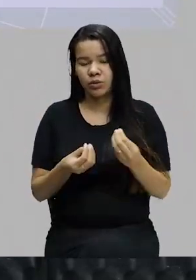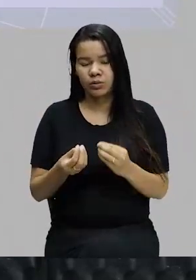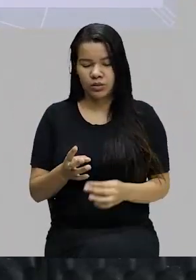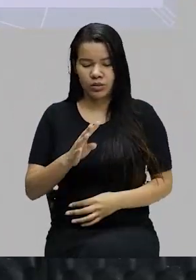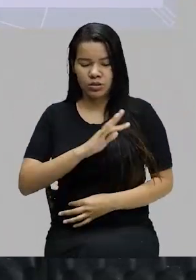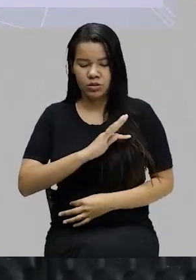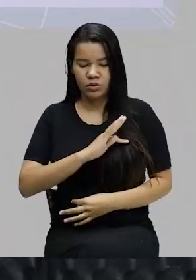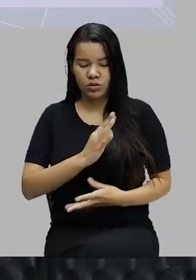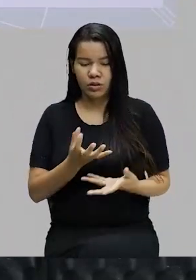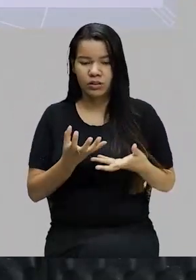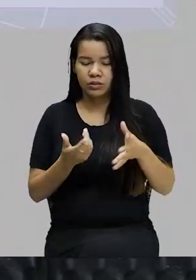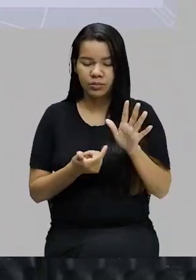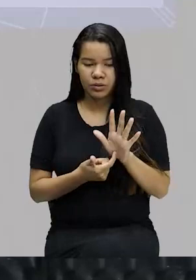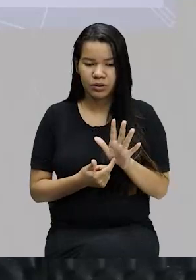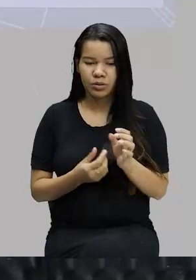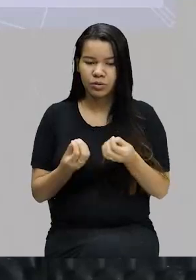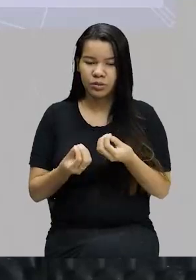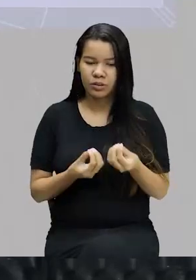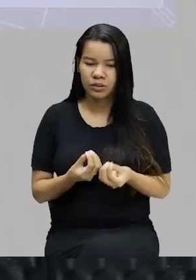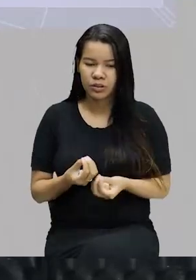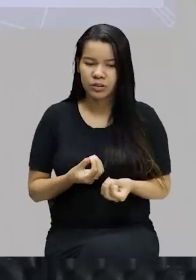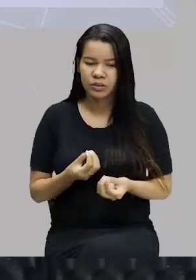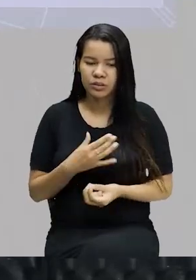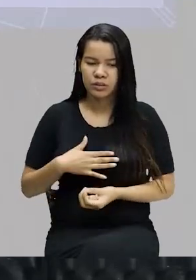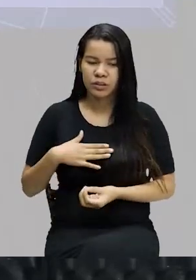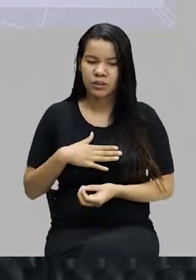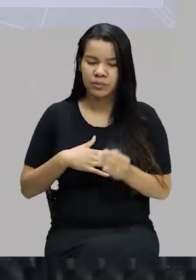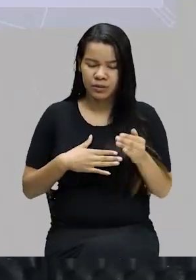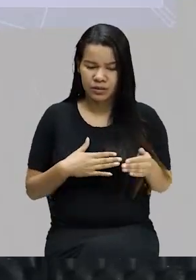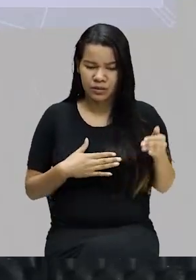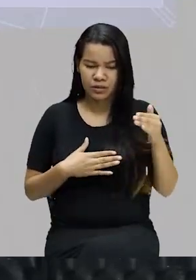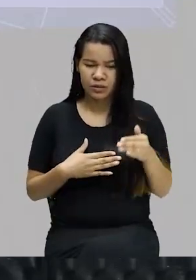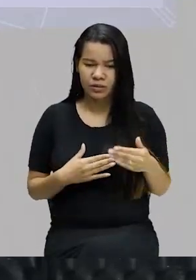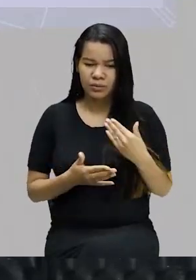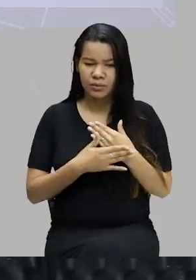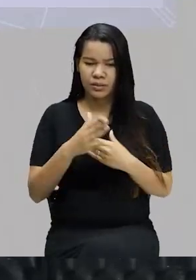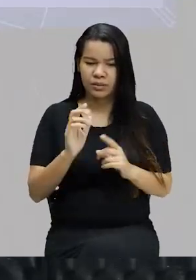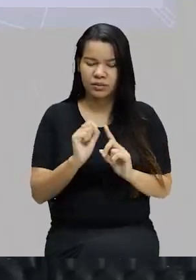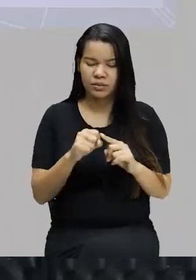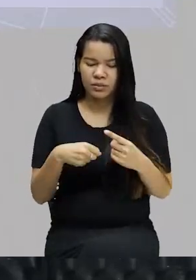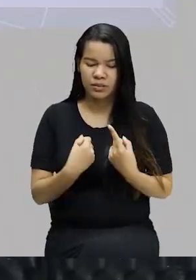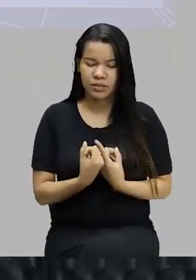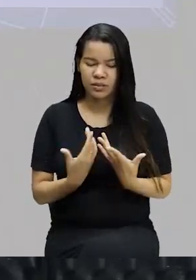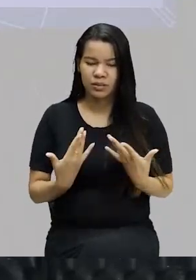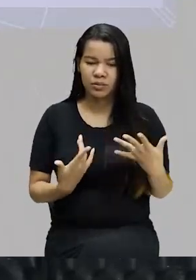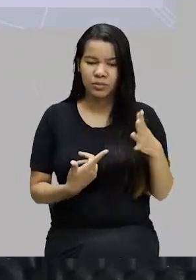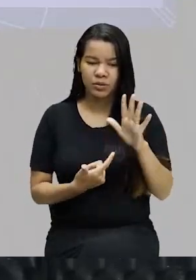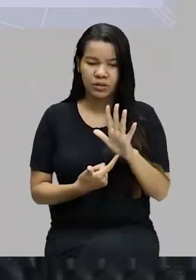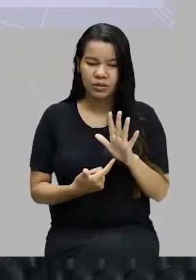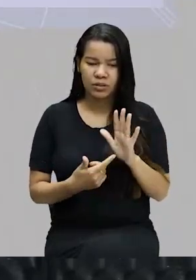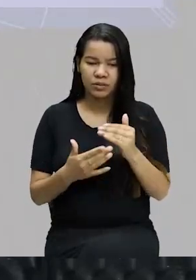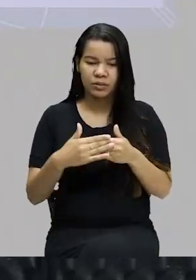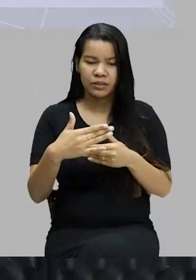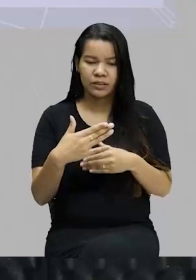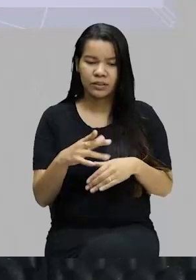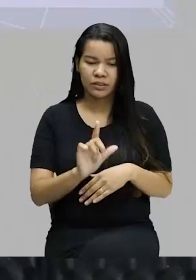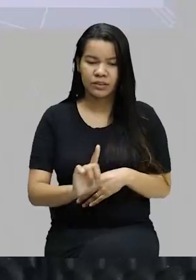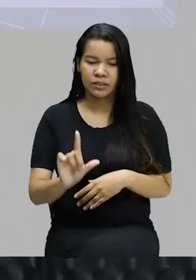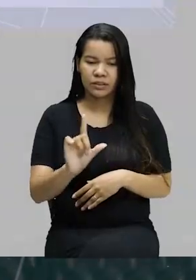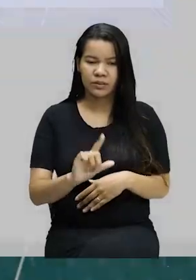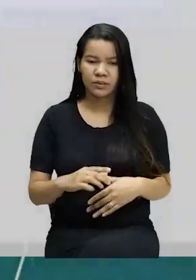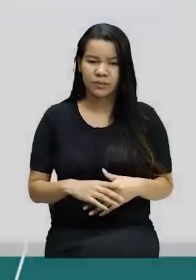eles gostariam de estar participando, estar mais atuando na sociedade. Então, eles traziam isso através da literatura.